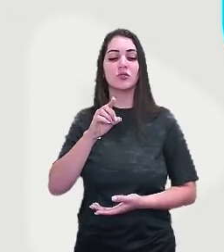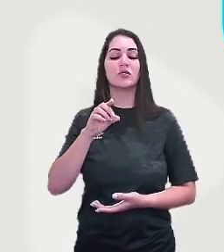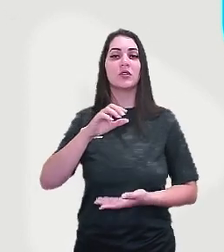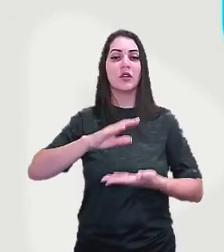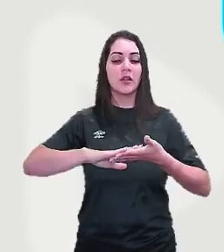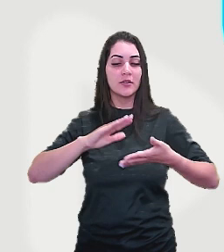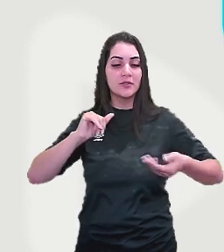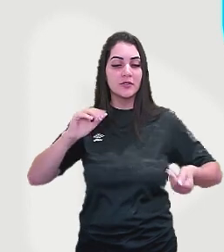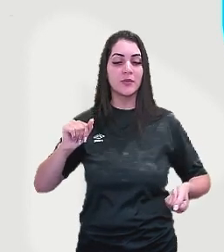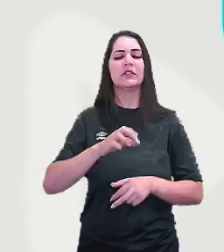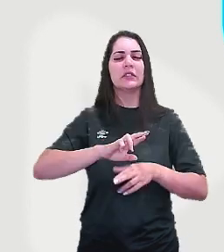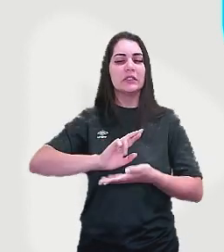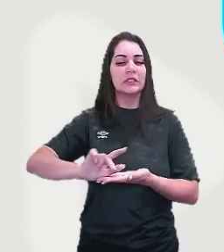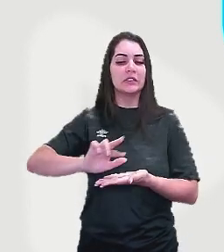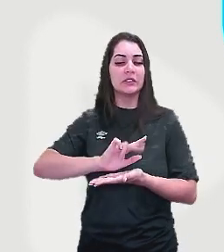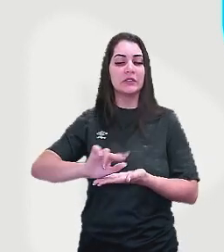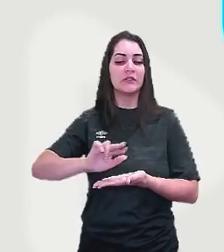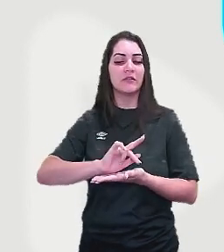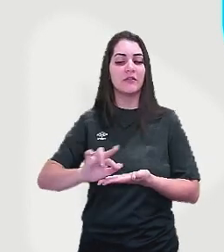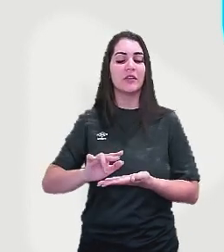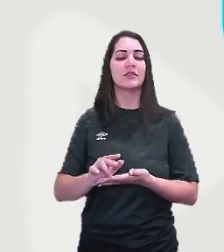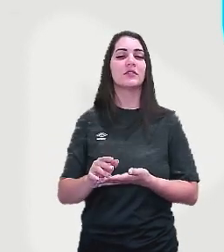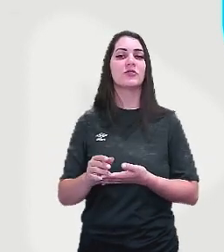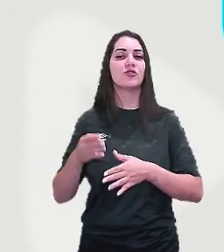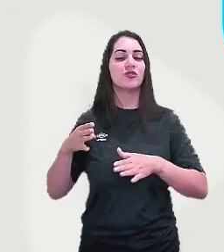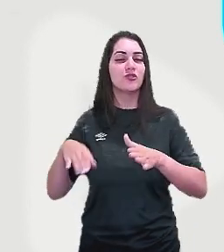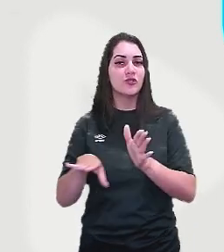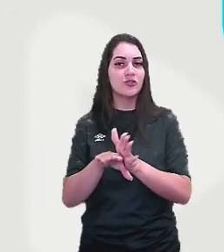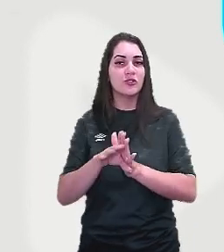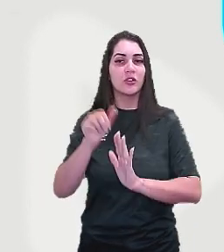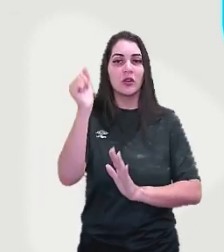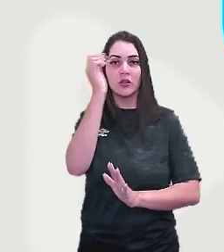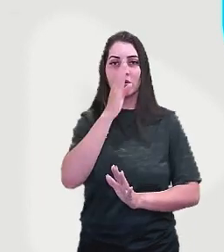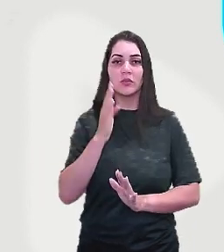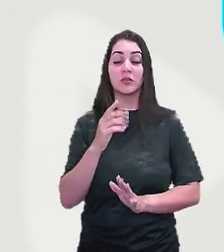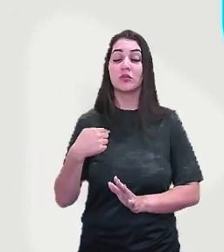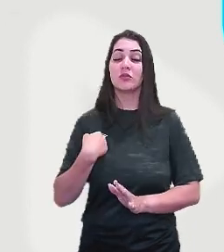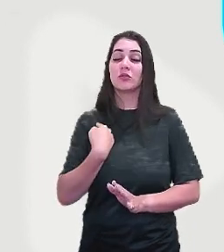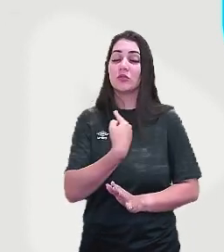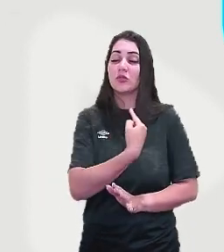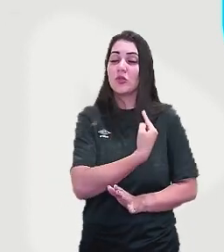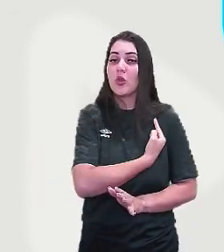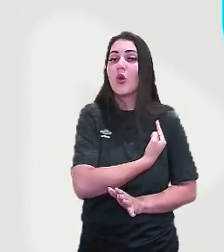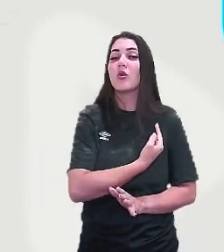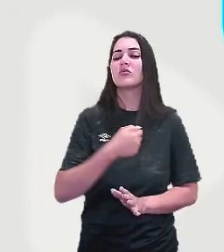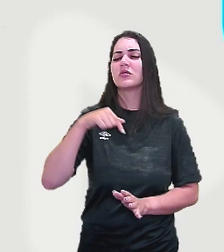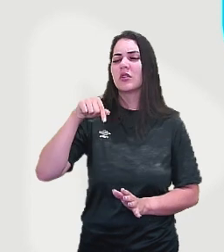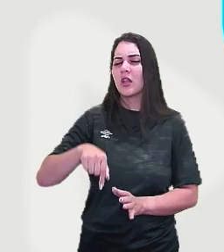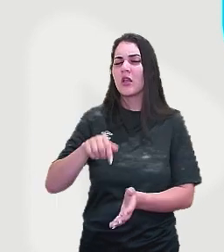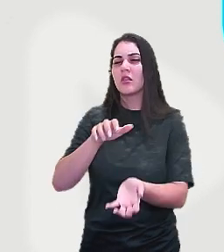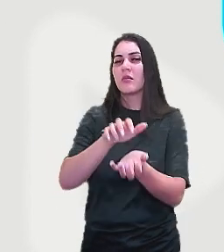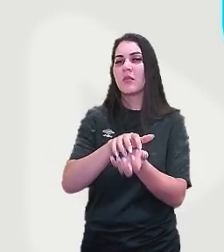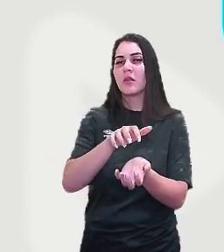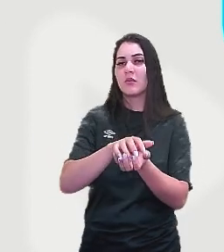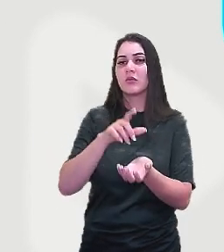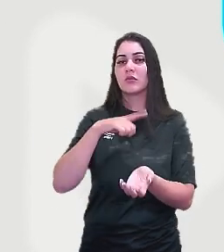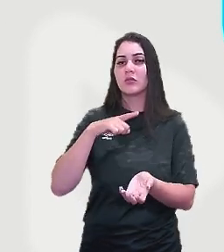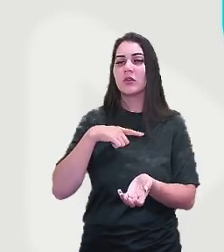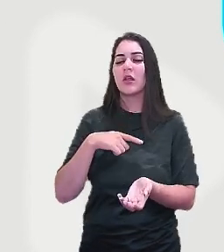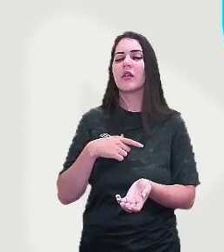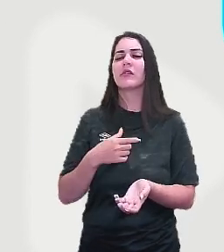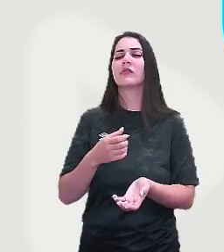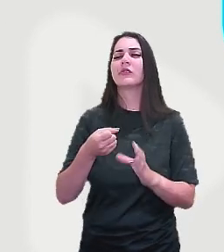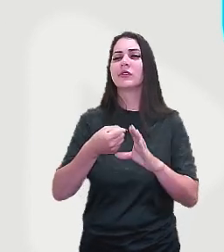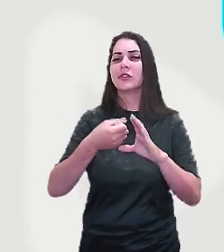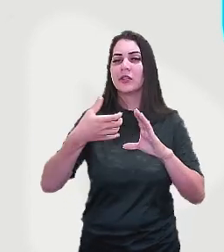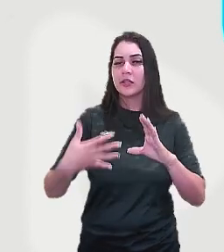Brasil. Lembrando que nós, pernambucanos, temos uma característica muito grande dessa leva de imigrantes. Lembra